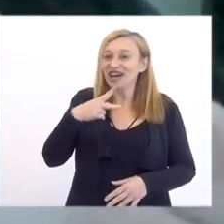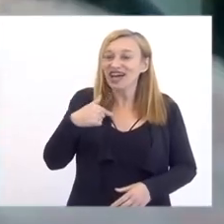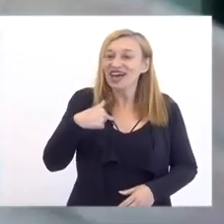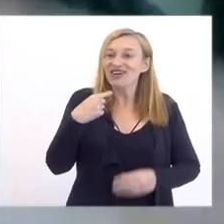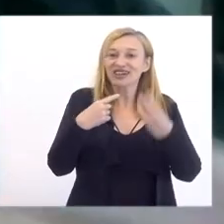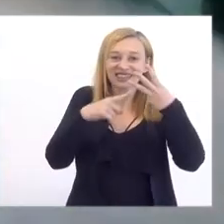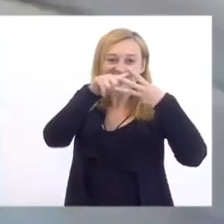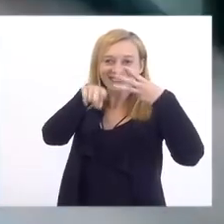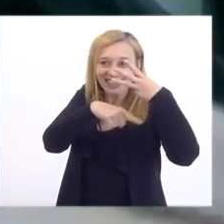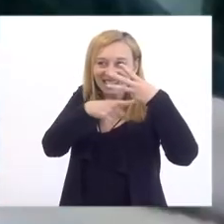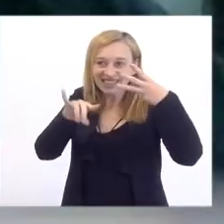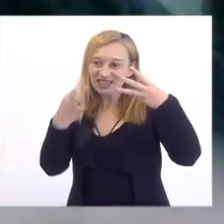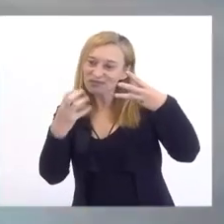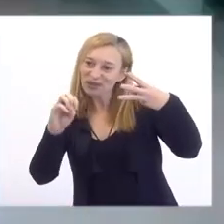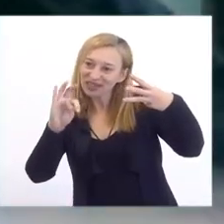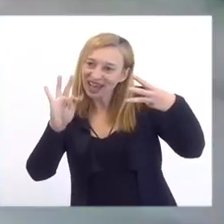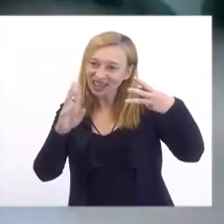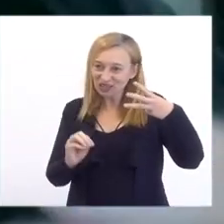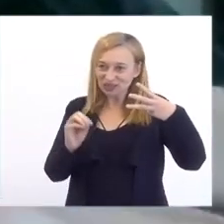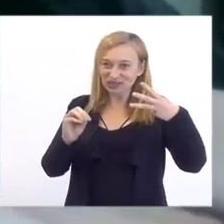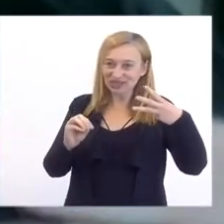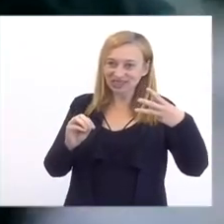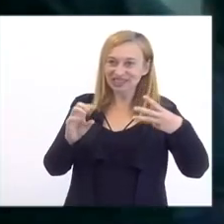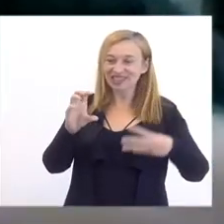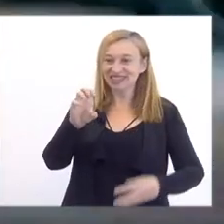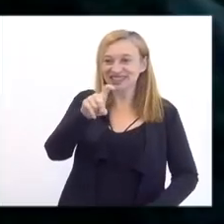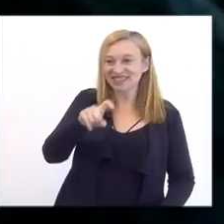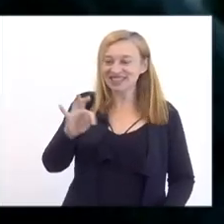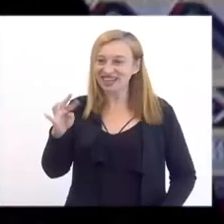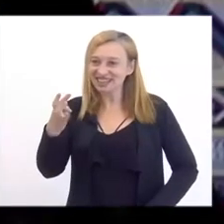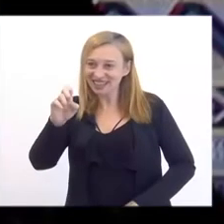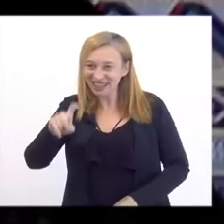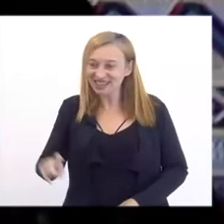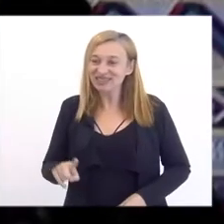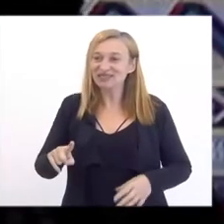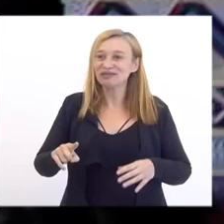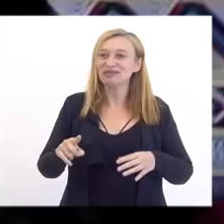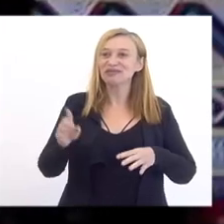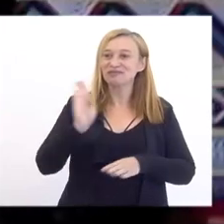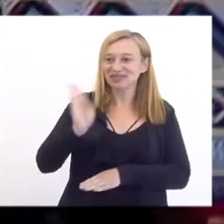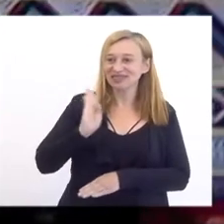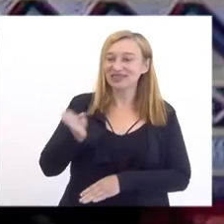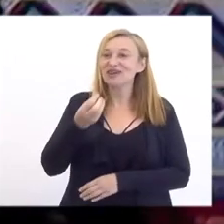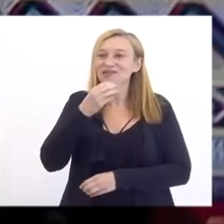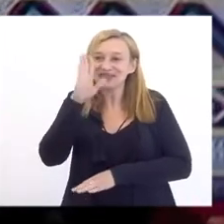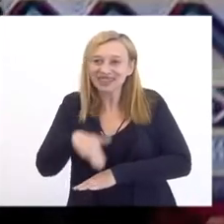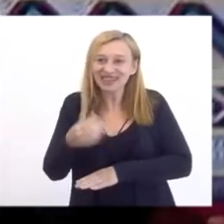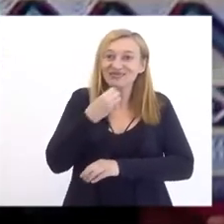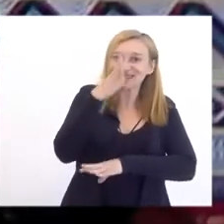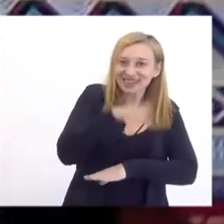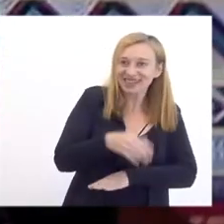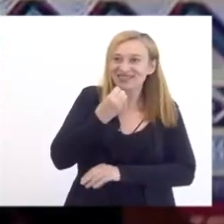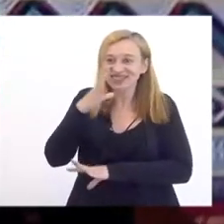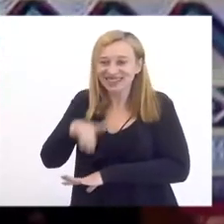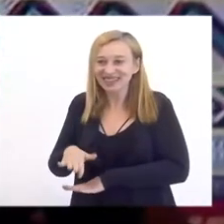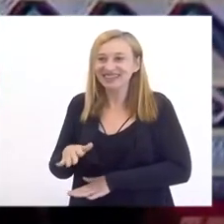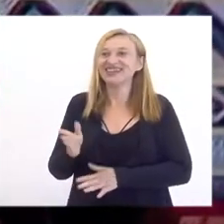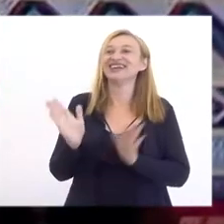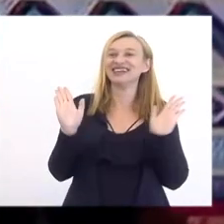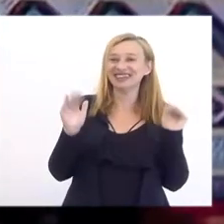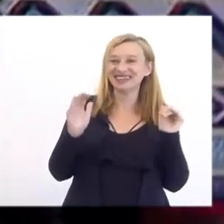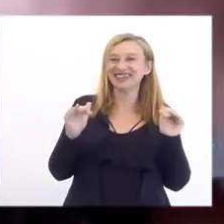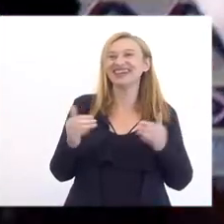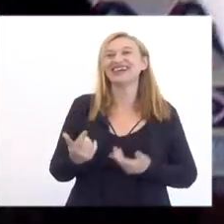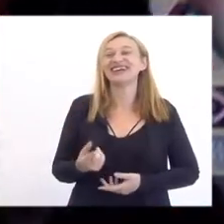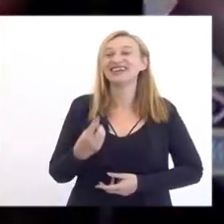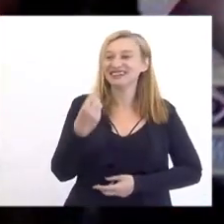3 campeonatos de xadrez pelo Botafogo. Boa tarde, deputado Márcio. Ele está respeitando a proporcionalidade. Um ou